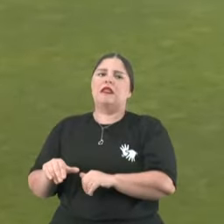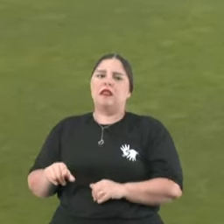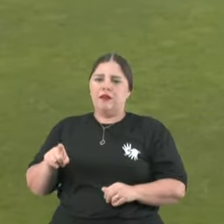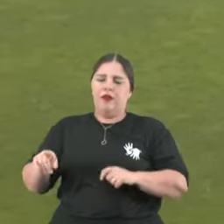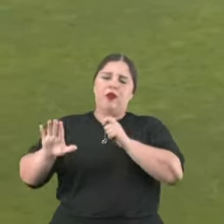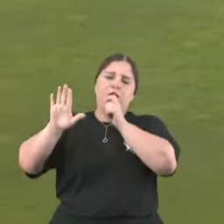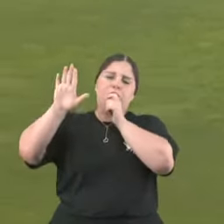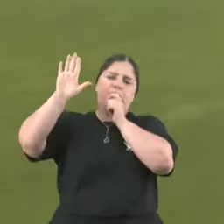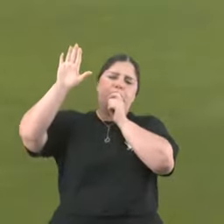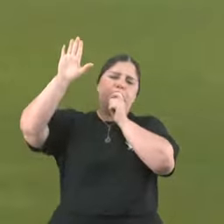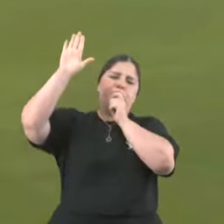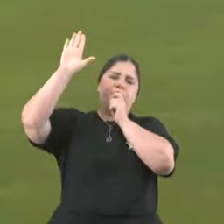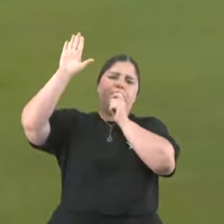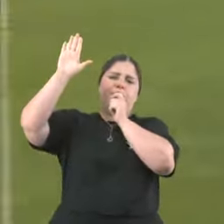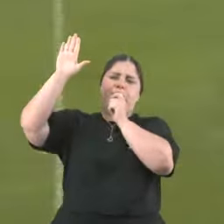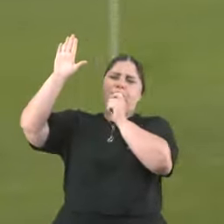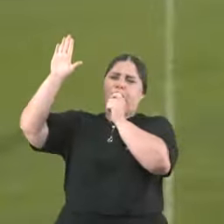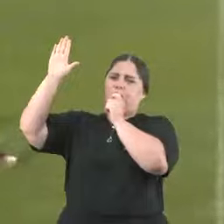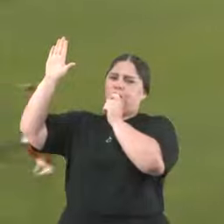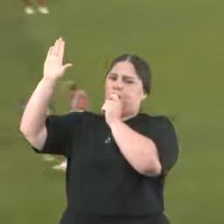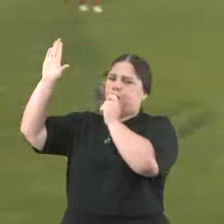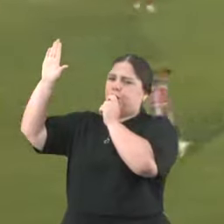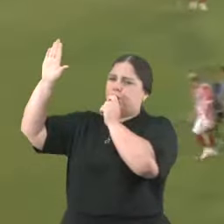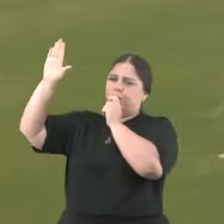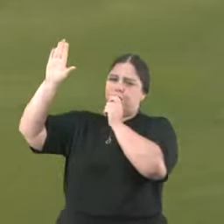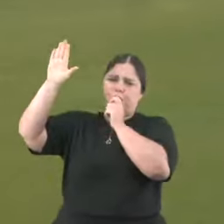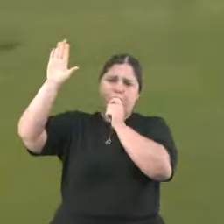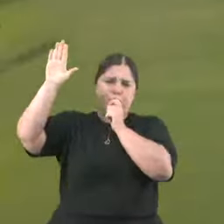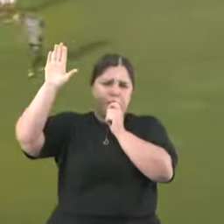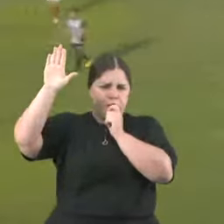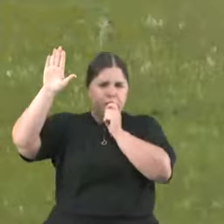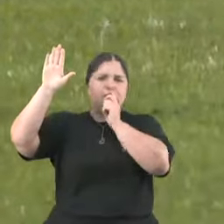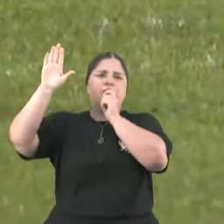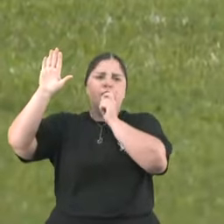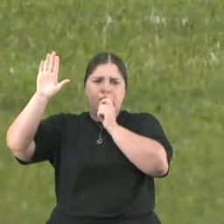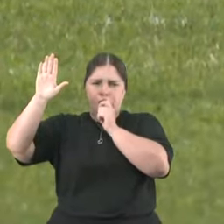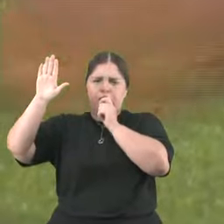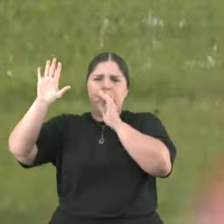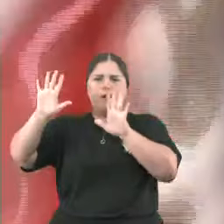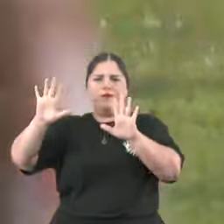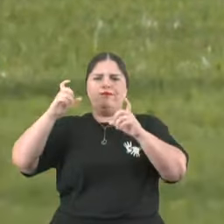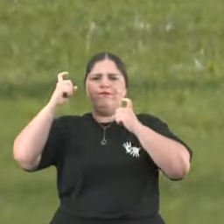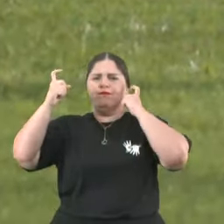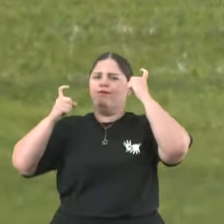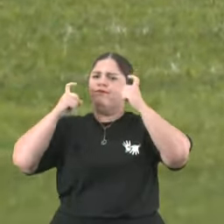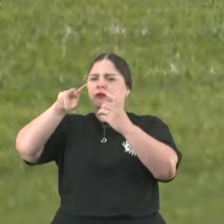deu. E agora a preocupação do árbitro com o atleta do Asa que cai.